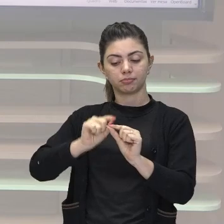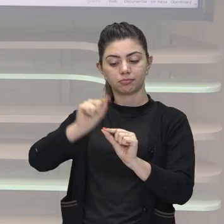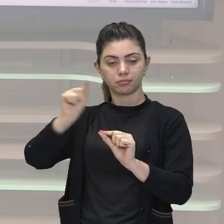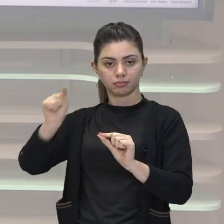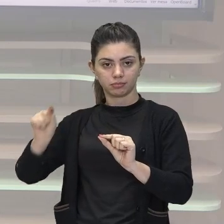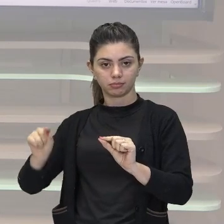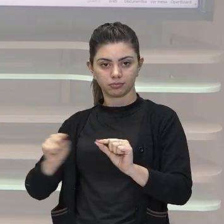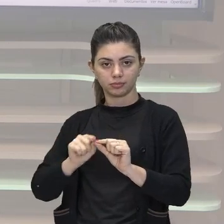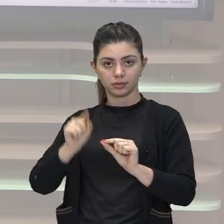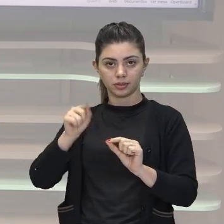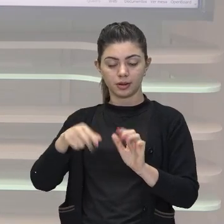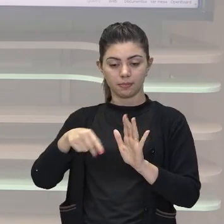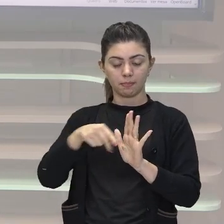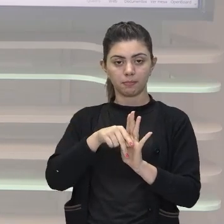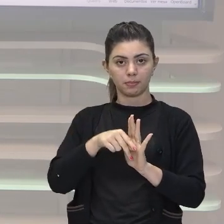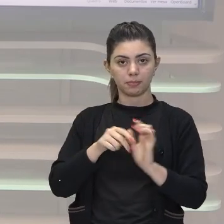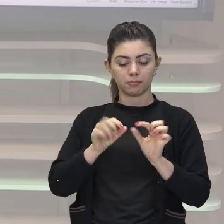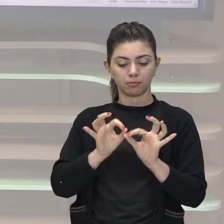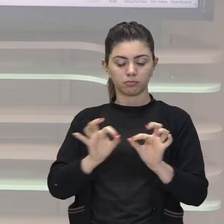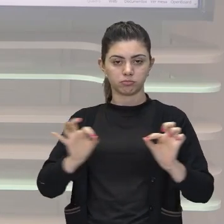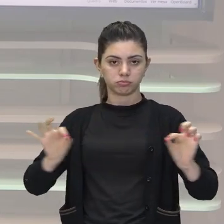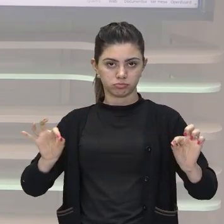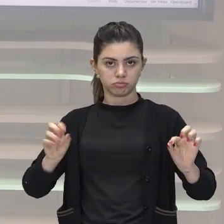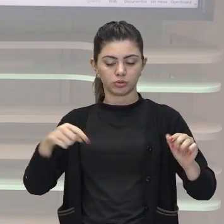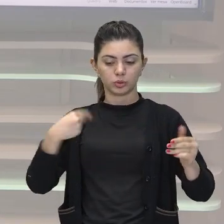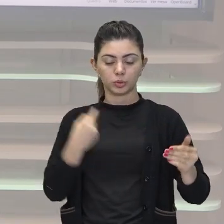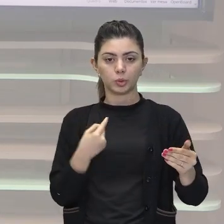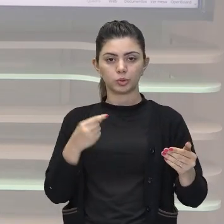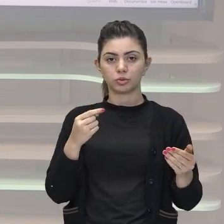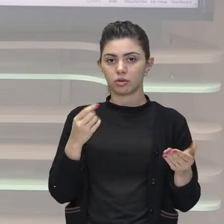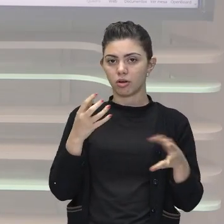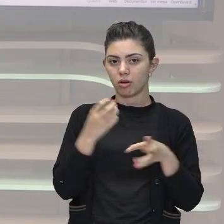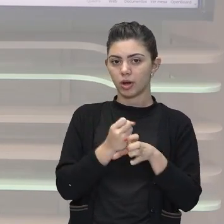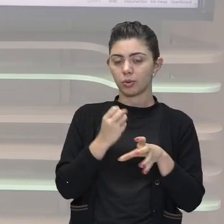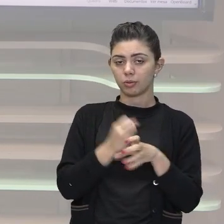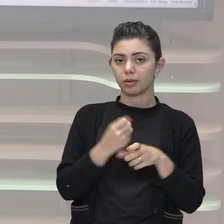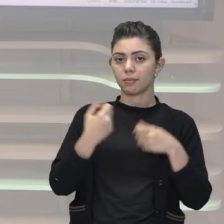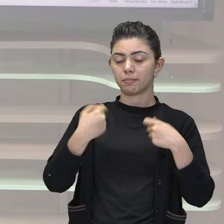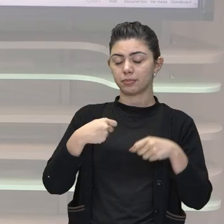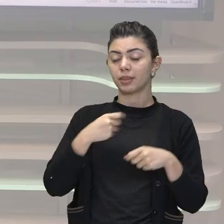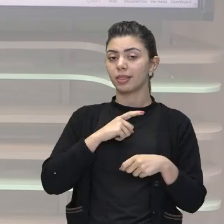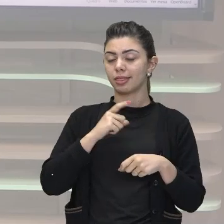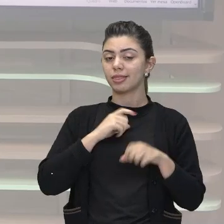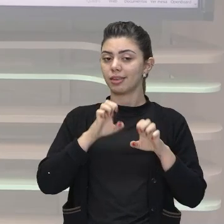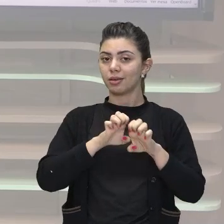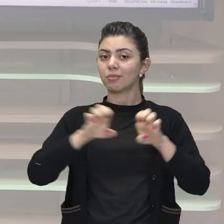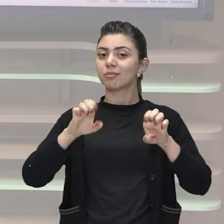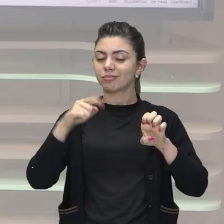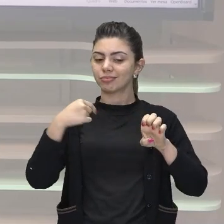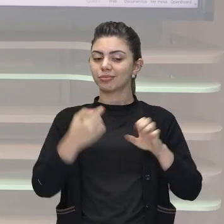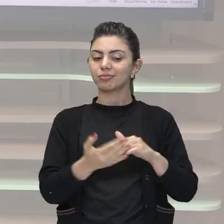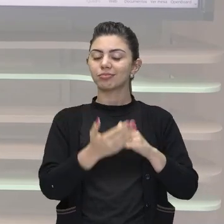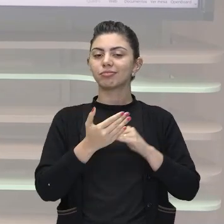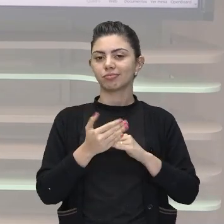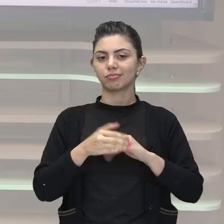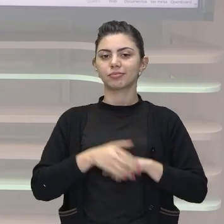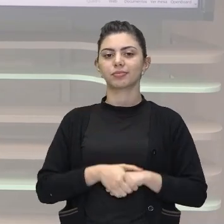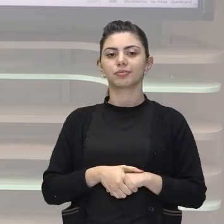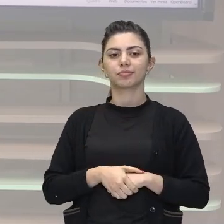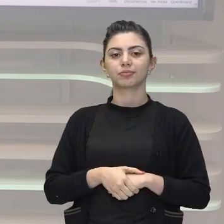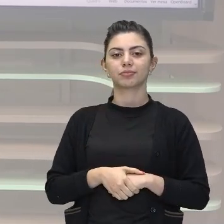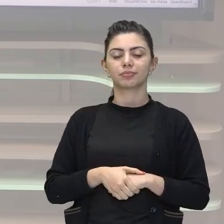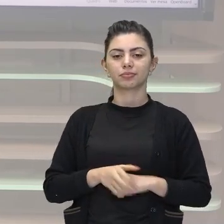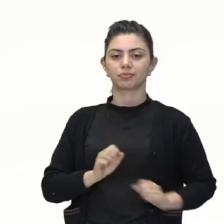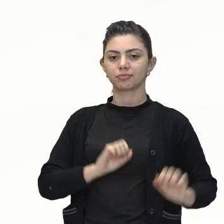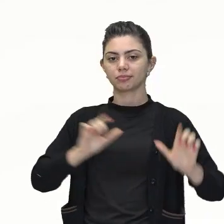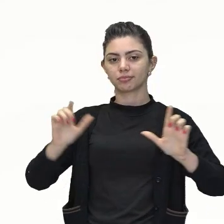ao seu comprimento. E para calcular esse comprimento, existe uma fórmula específica para isso. Voltando aqui para a tela,